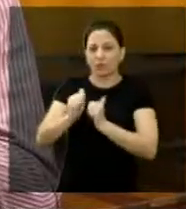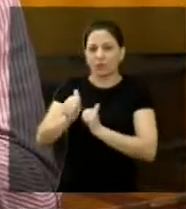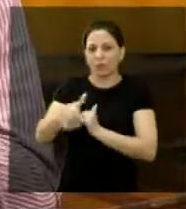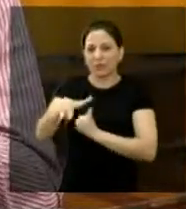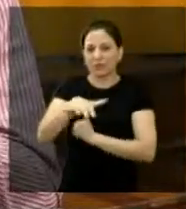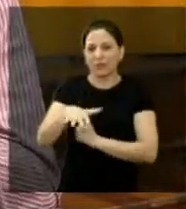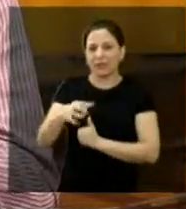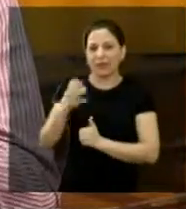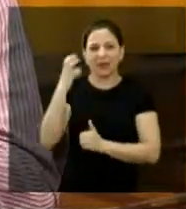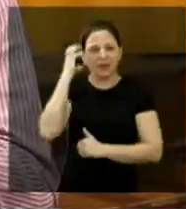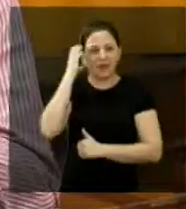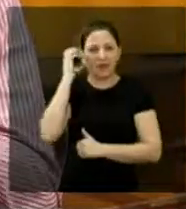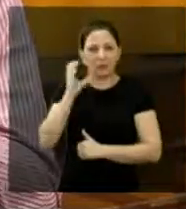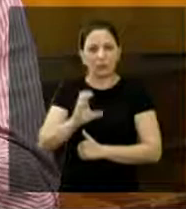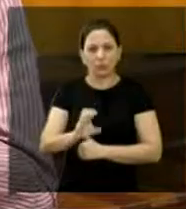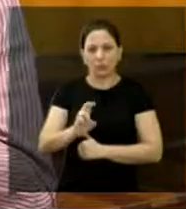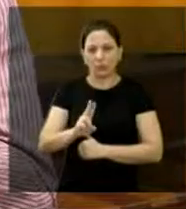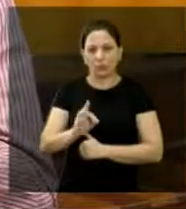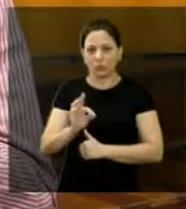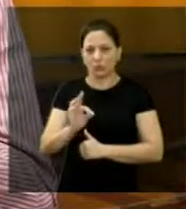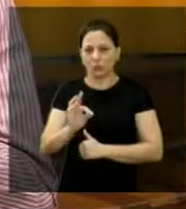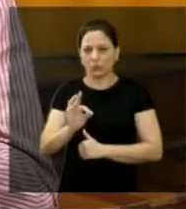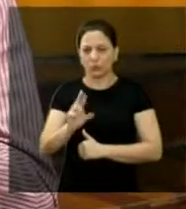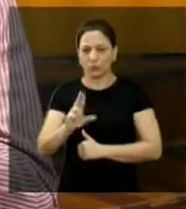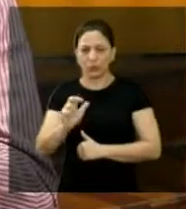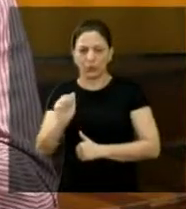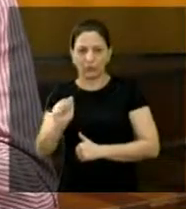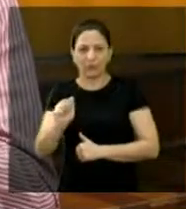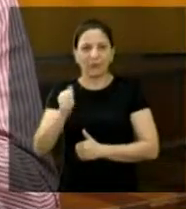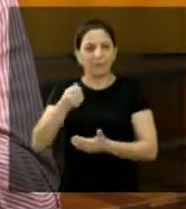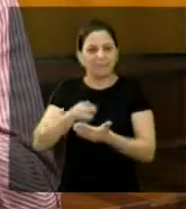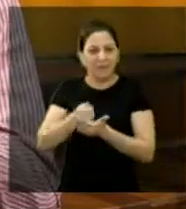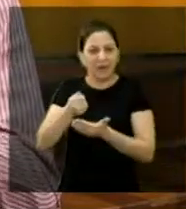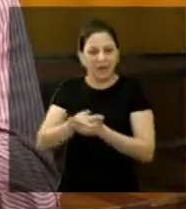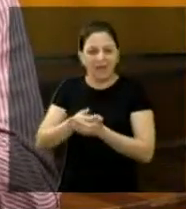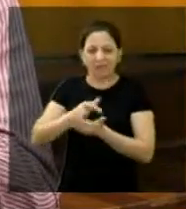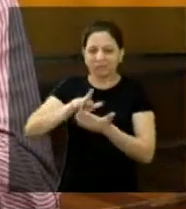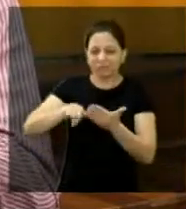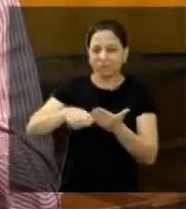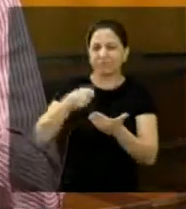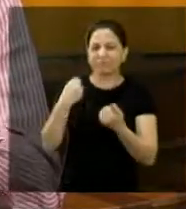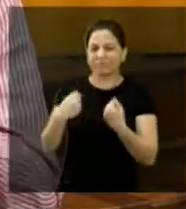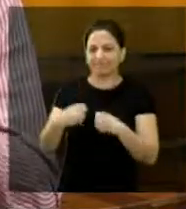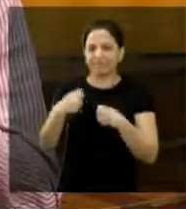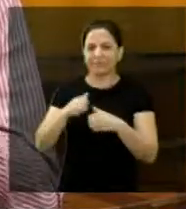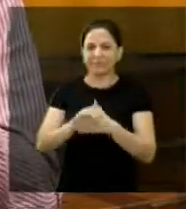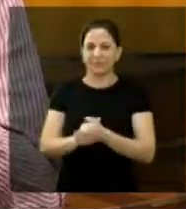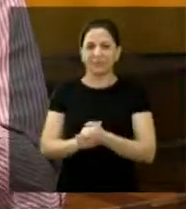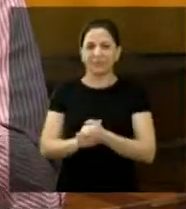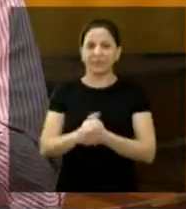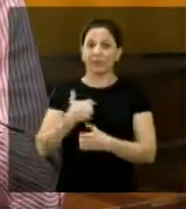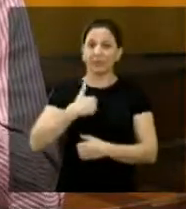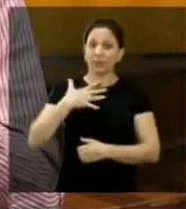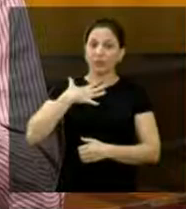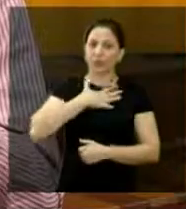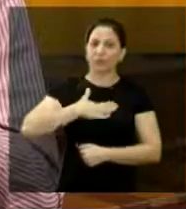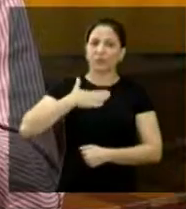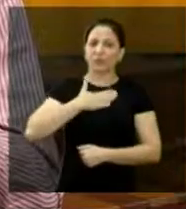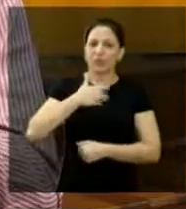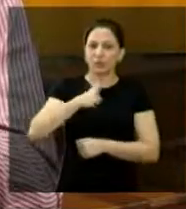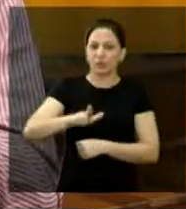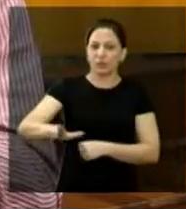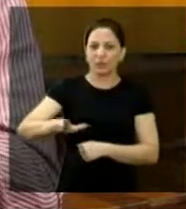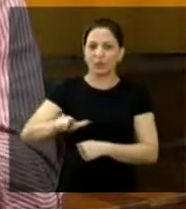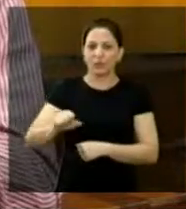Rádio Cultura é terceirizado, os custos são todos meus. Agora, eu gostaria ainda de continuar, porque